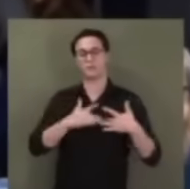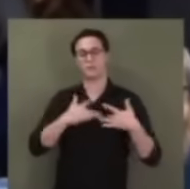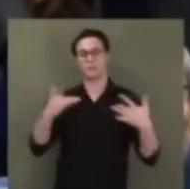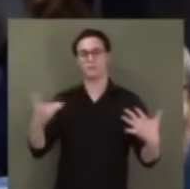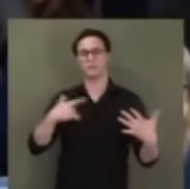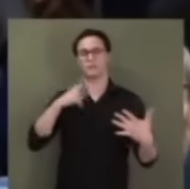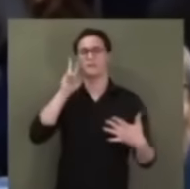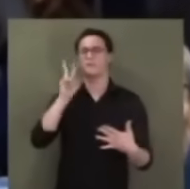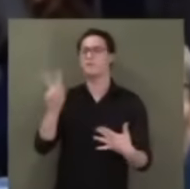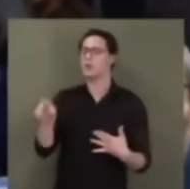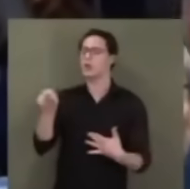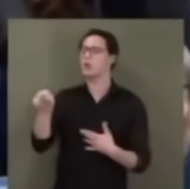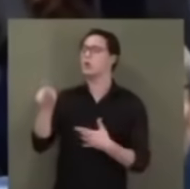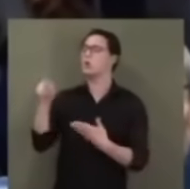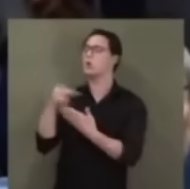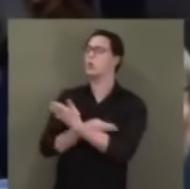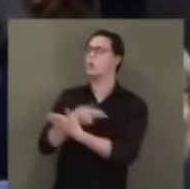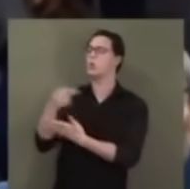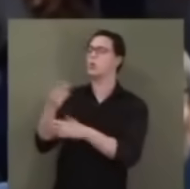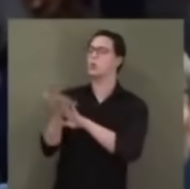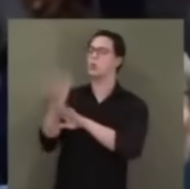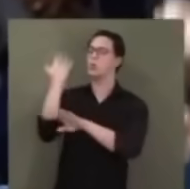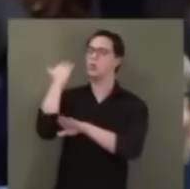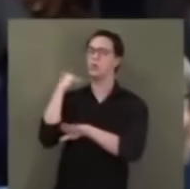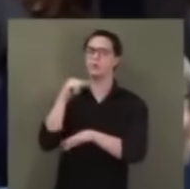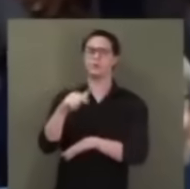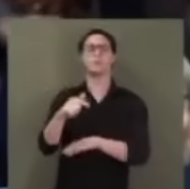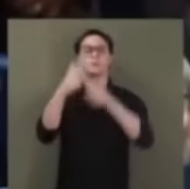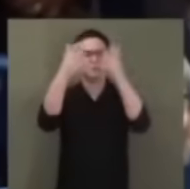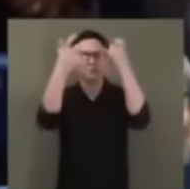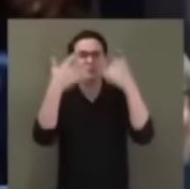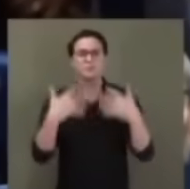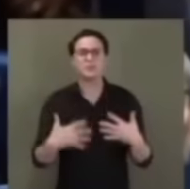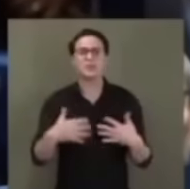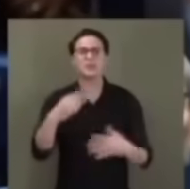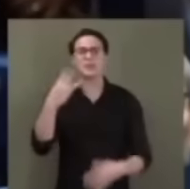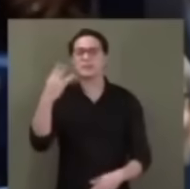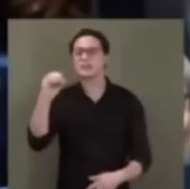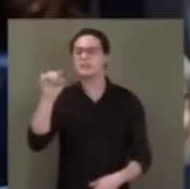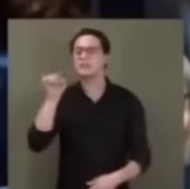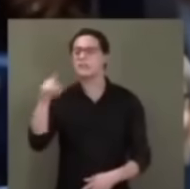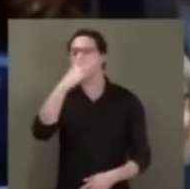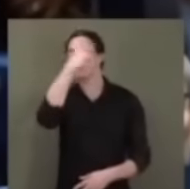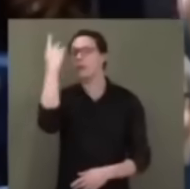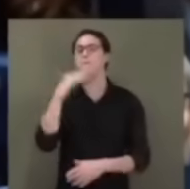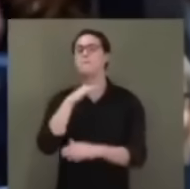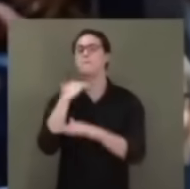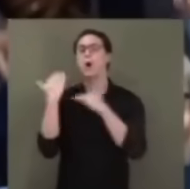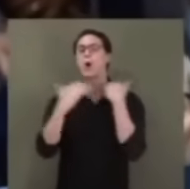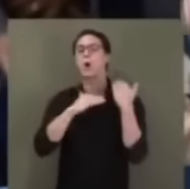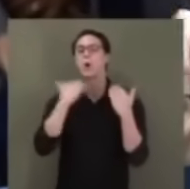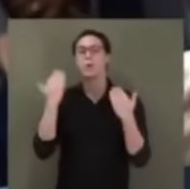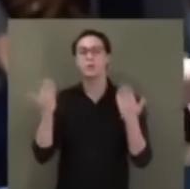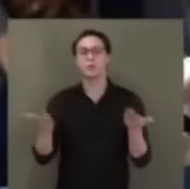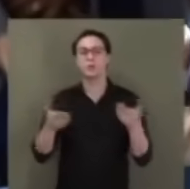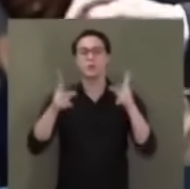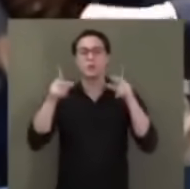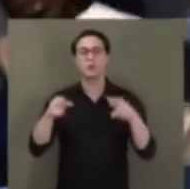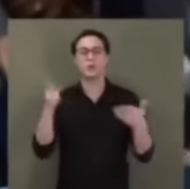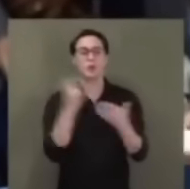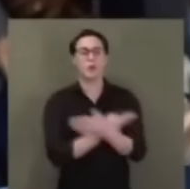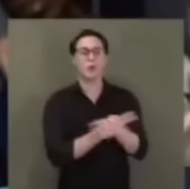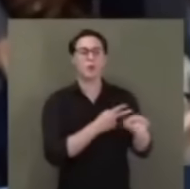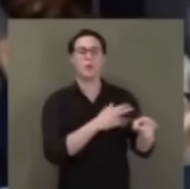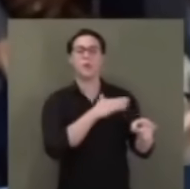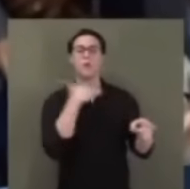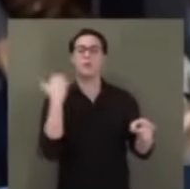olhar o que tá acontecendo vossa excelência me tipifique 30.000 vidas mortas que nem morreu 700.000